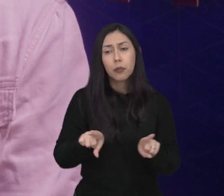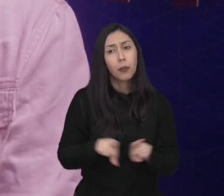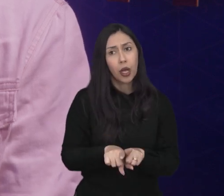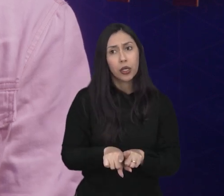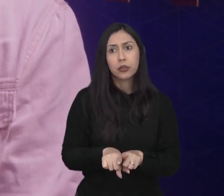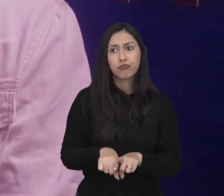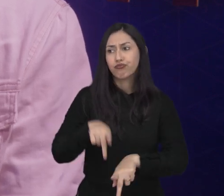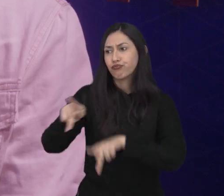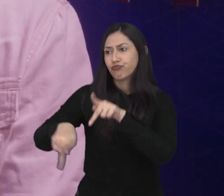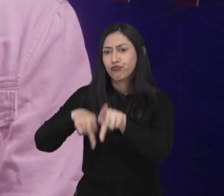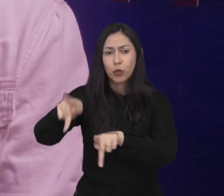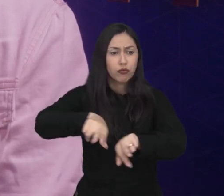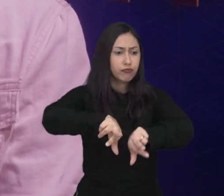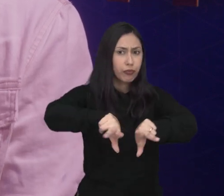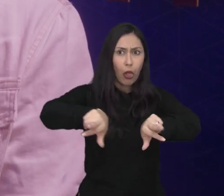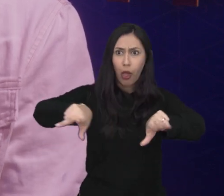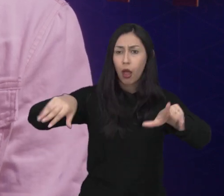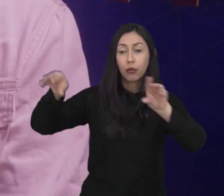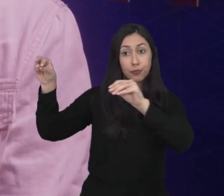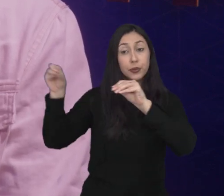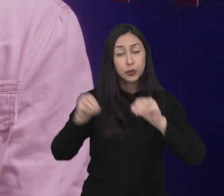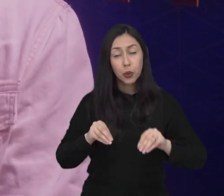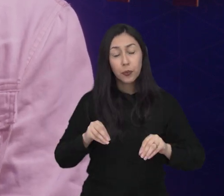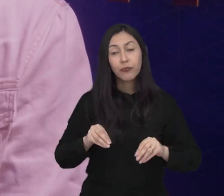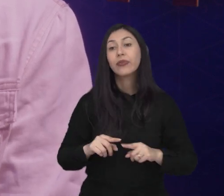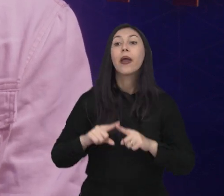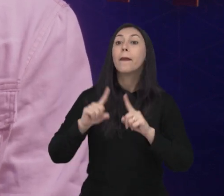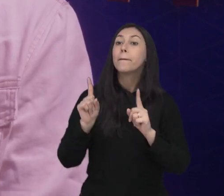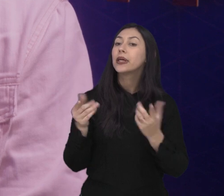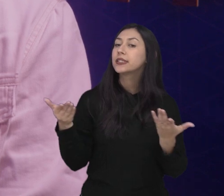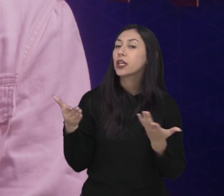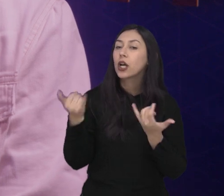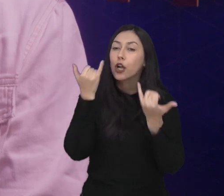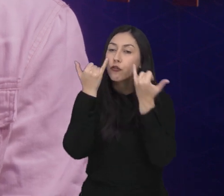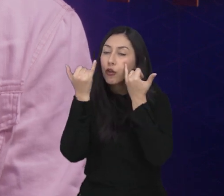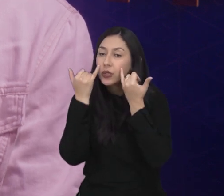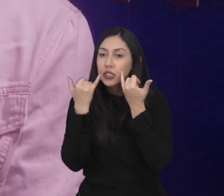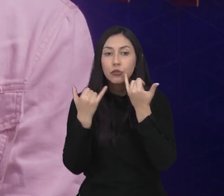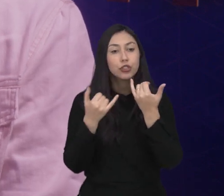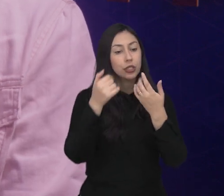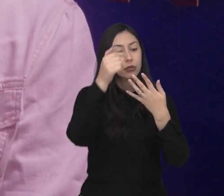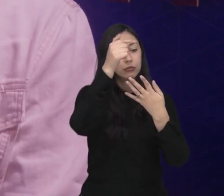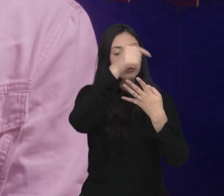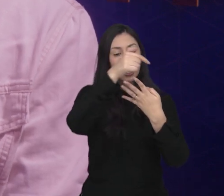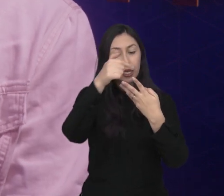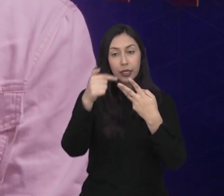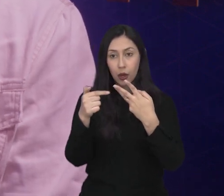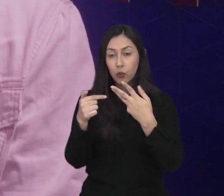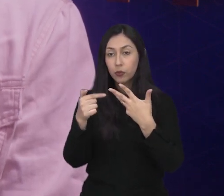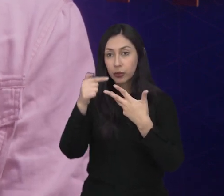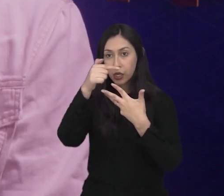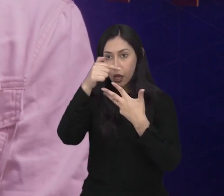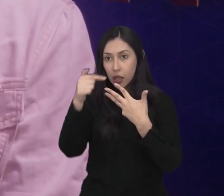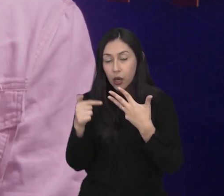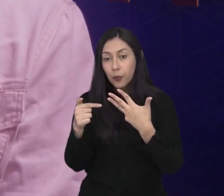outras etnias e povos e etc e tal. Mas vamos a alguns dados sobre cada um deles, né?